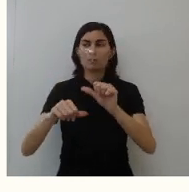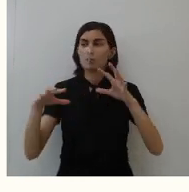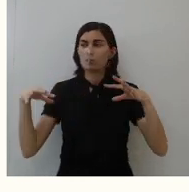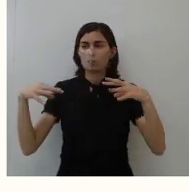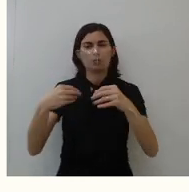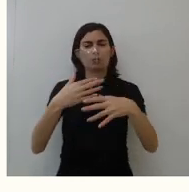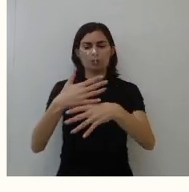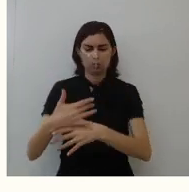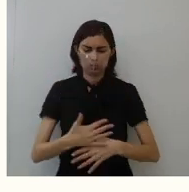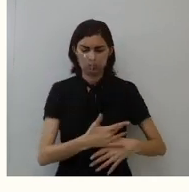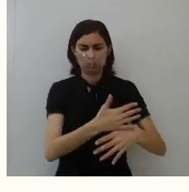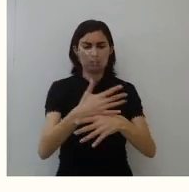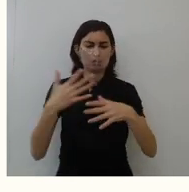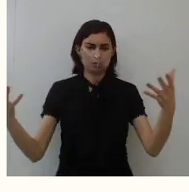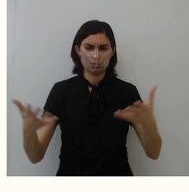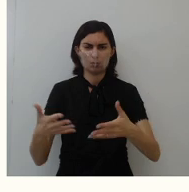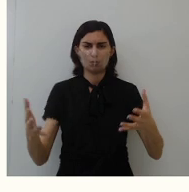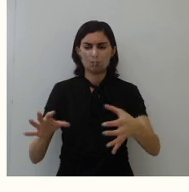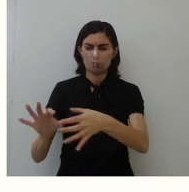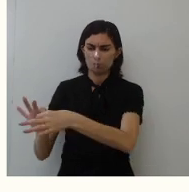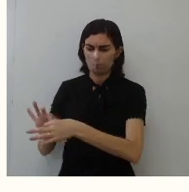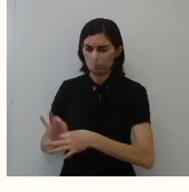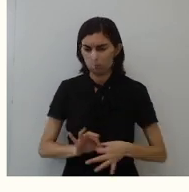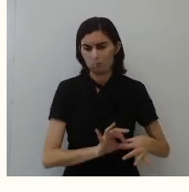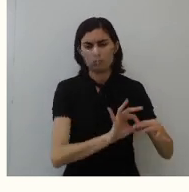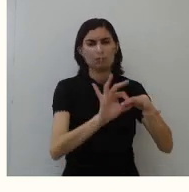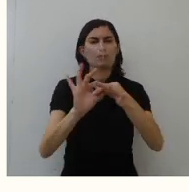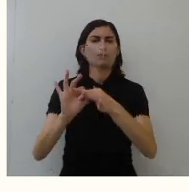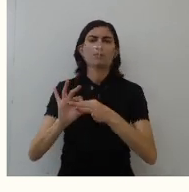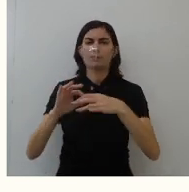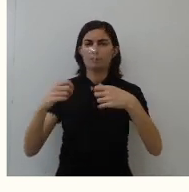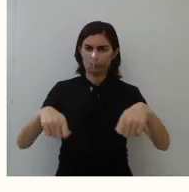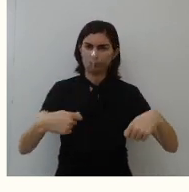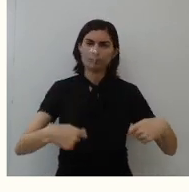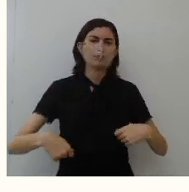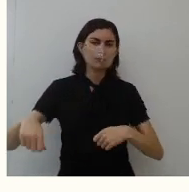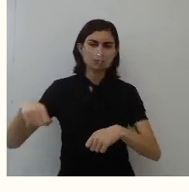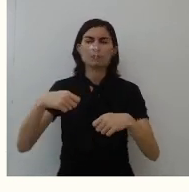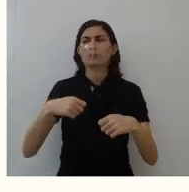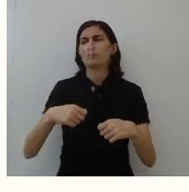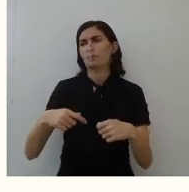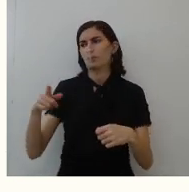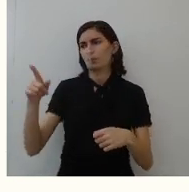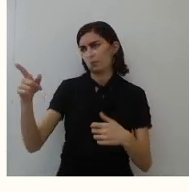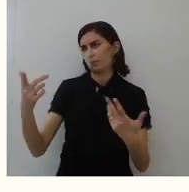as cidades estão hoje interconectadas, sem necessariamente